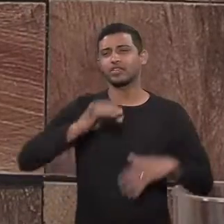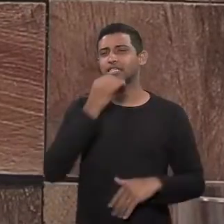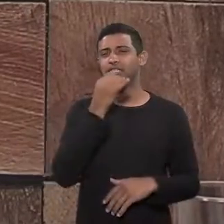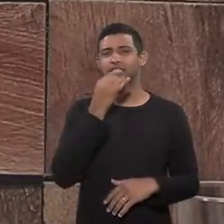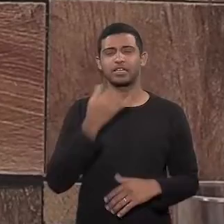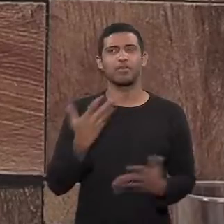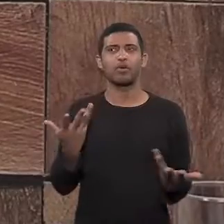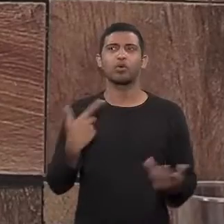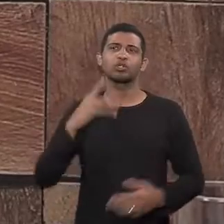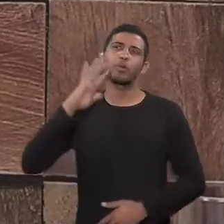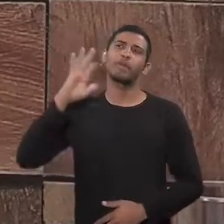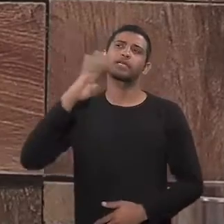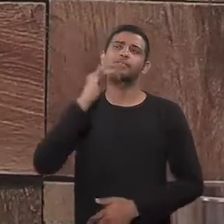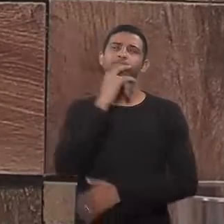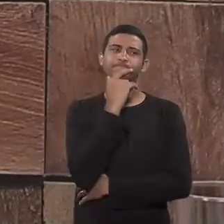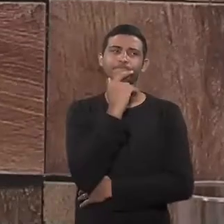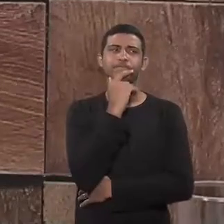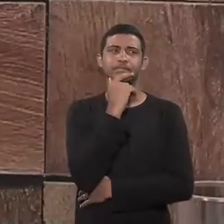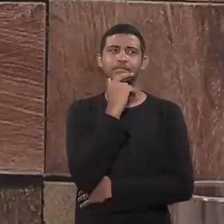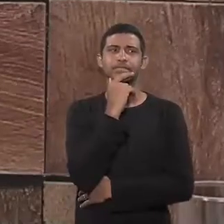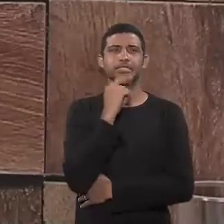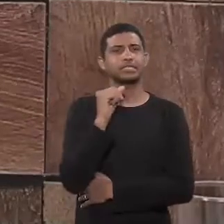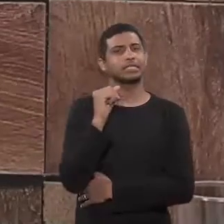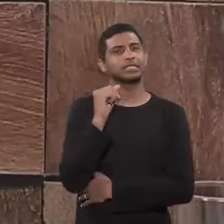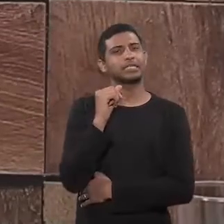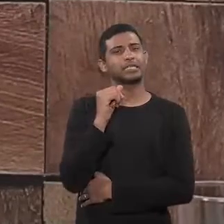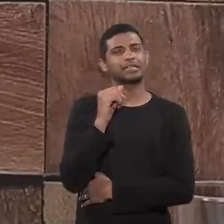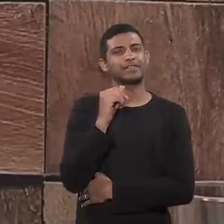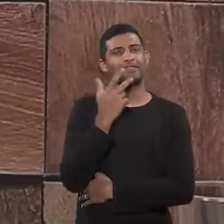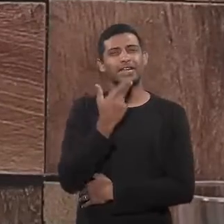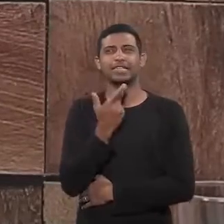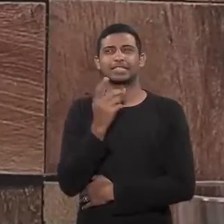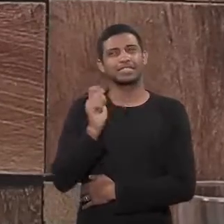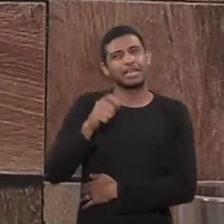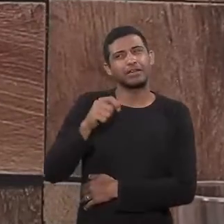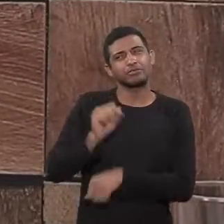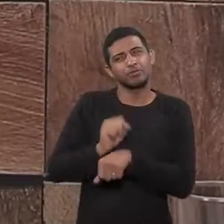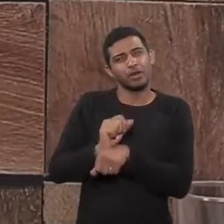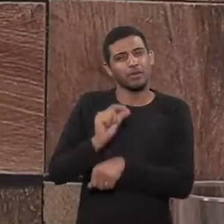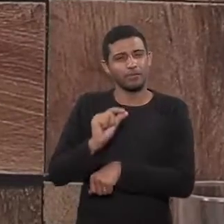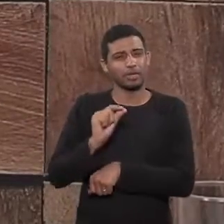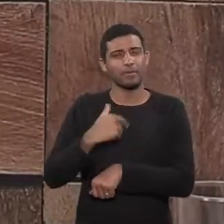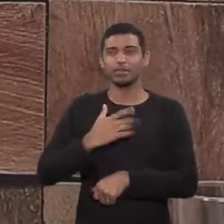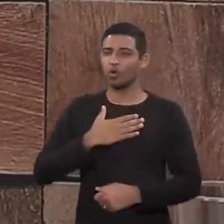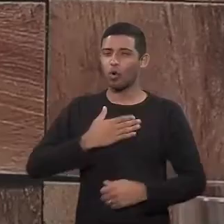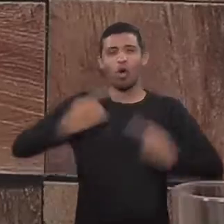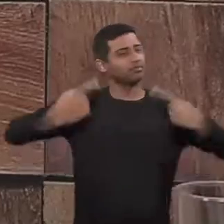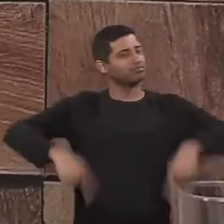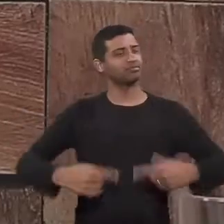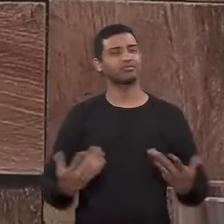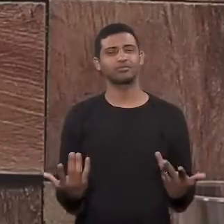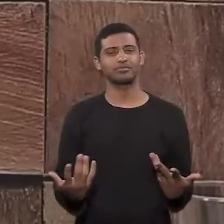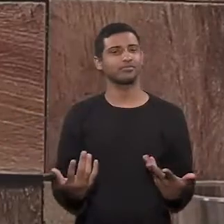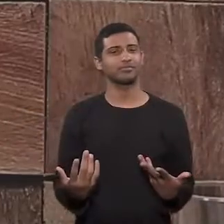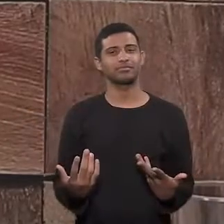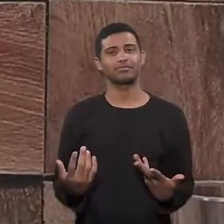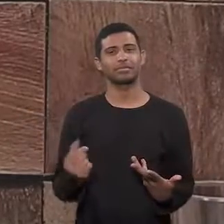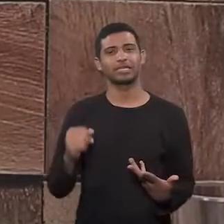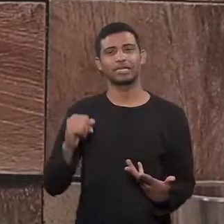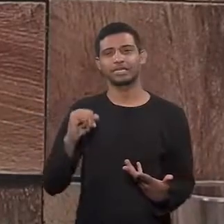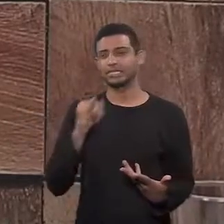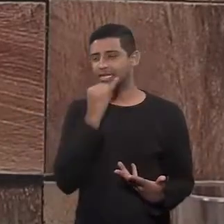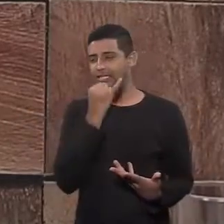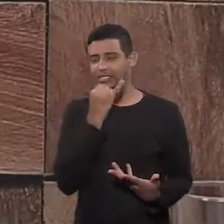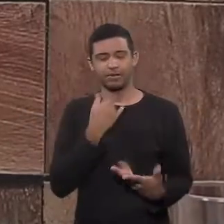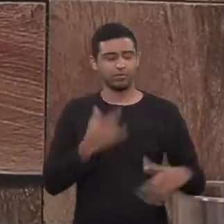né? Já houve situações que talvez eu, olhando hoje, eu dissesse, poxa, Priscila, você podia ter esperado um pouco mais. Mas